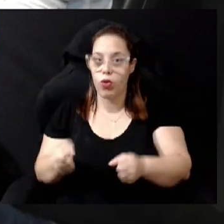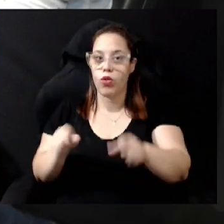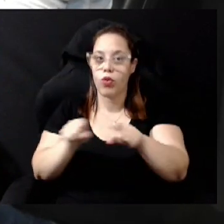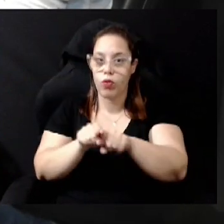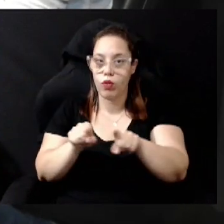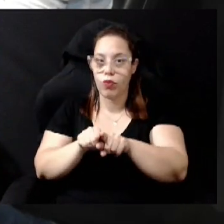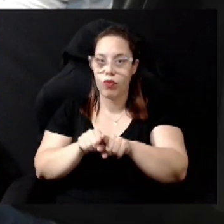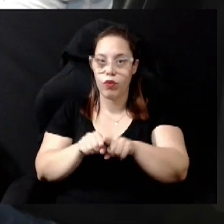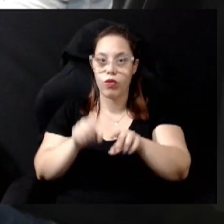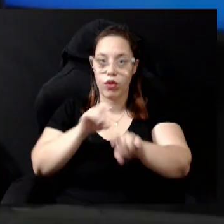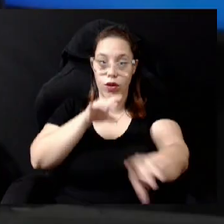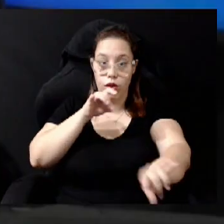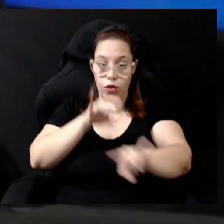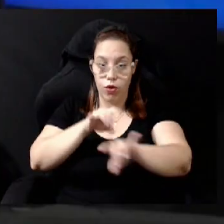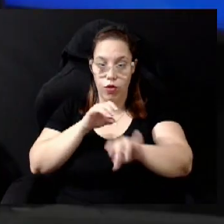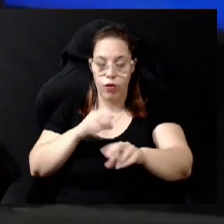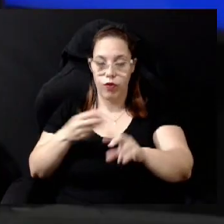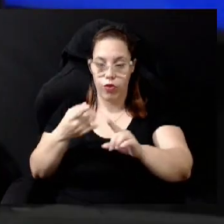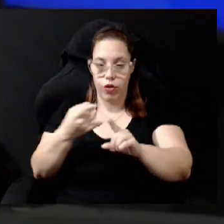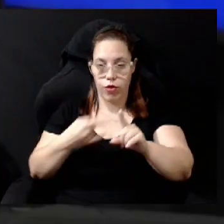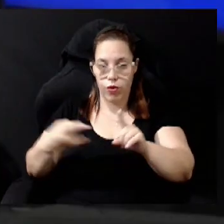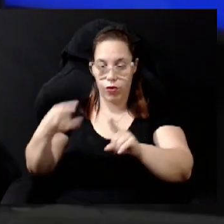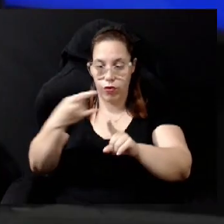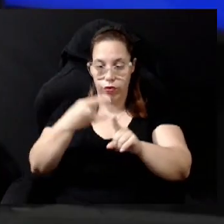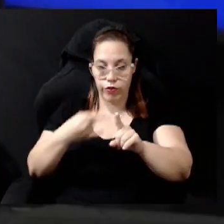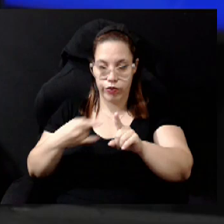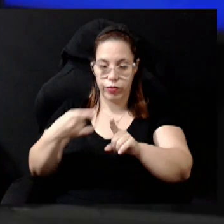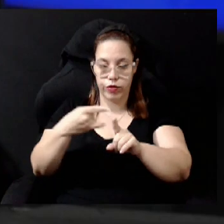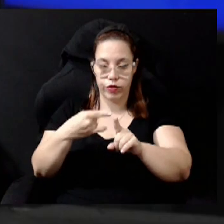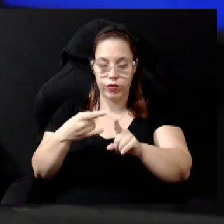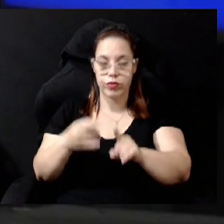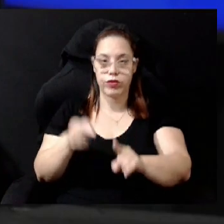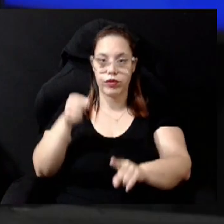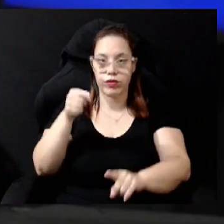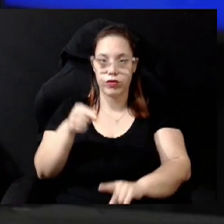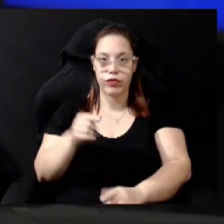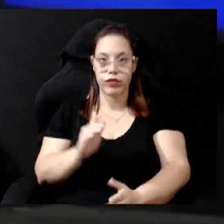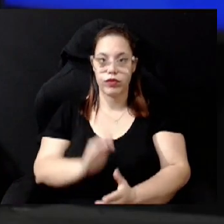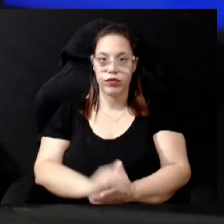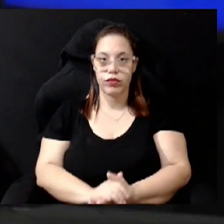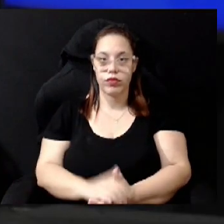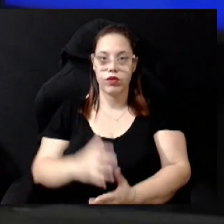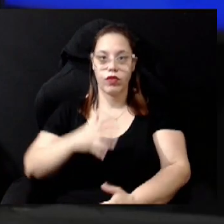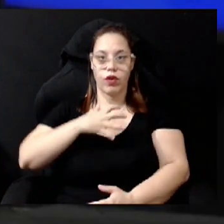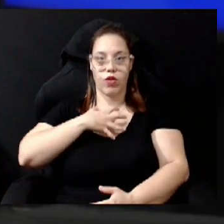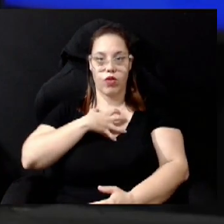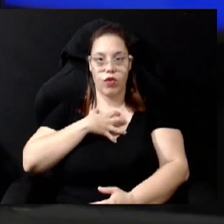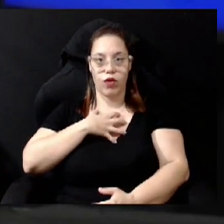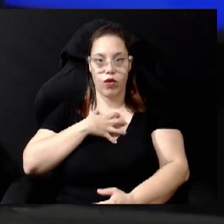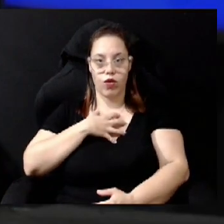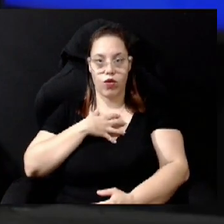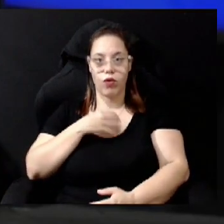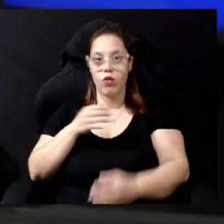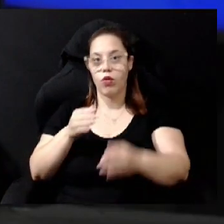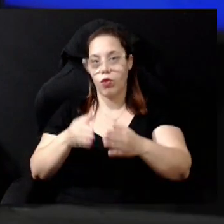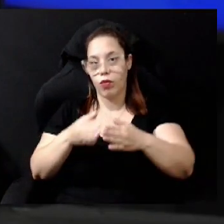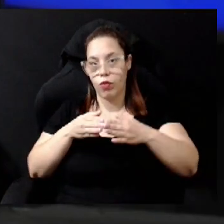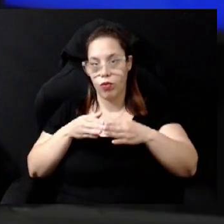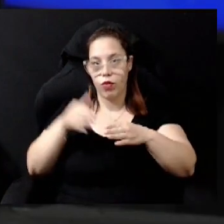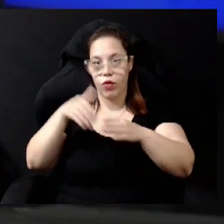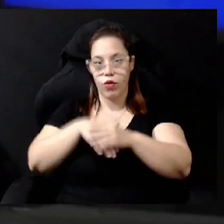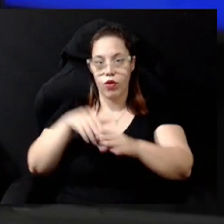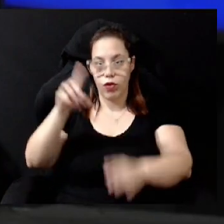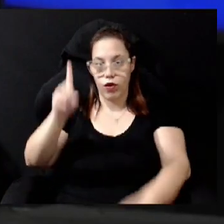online, e alguns vereadores só que na hora de expressar o seu voto, por exemplo, na mesa diretora, é que vinha